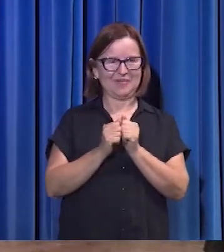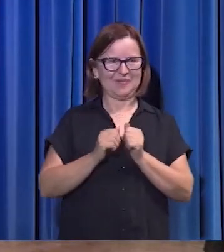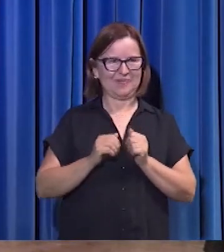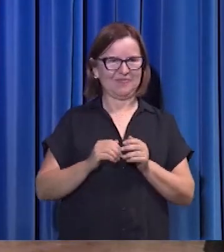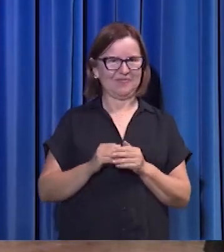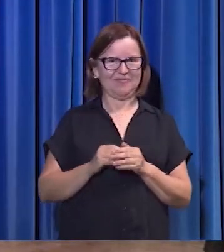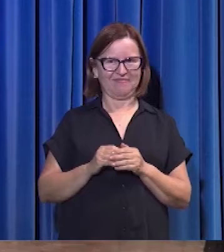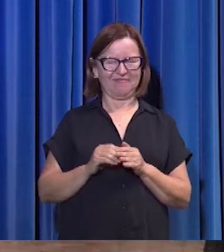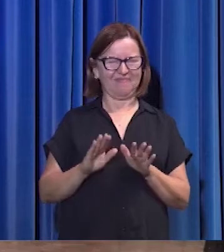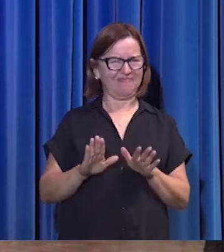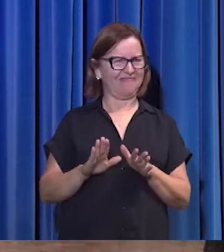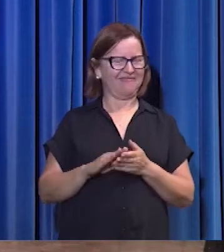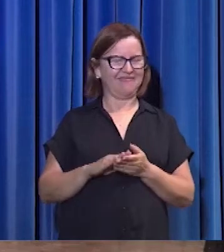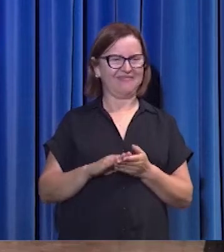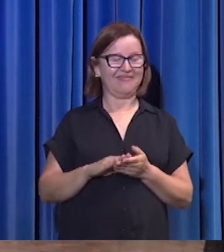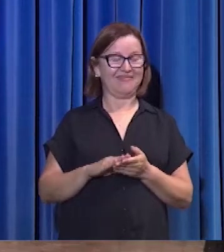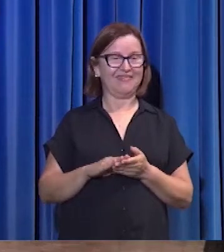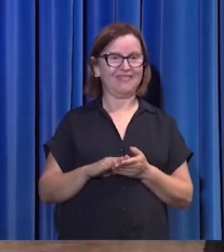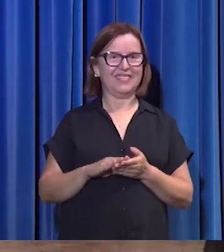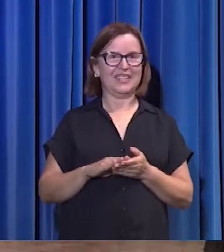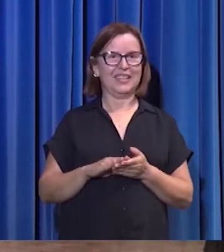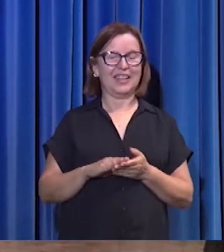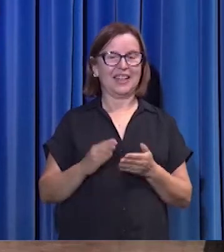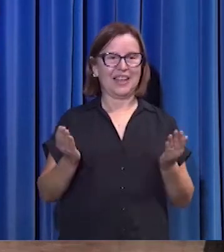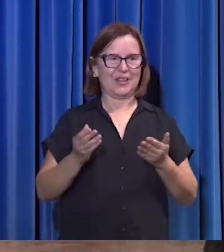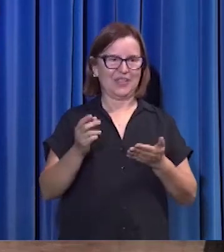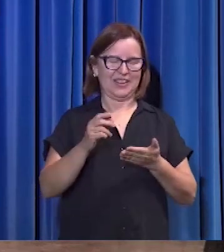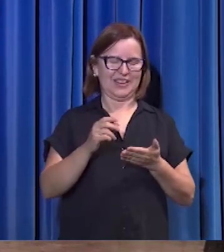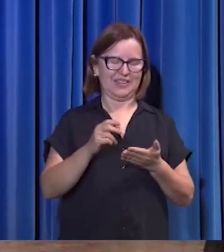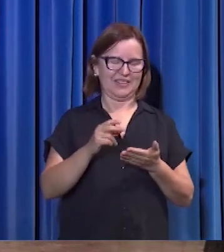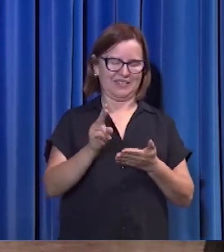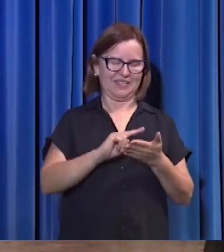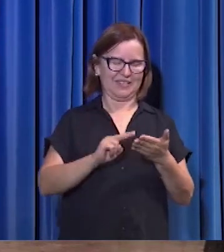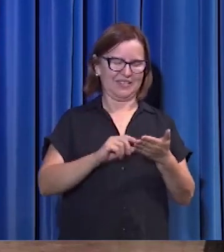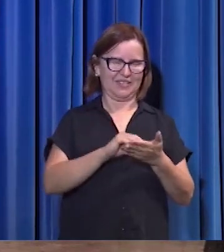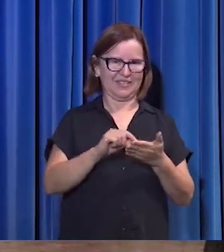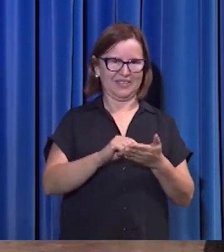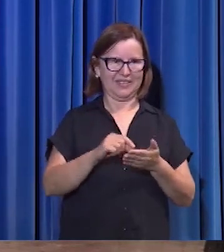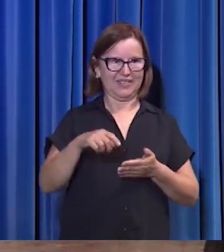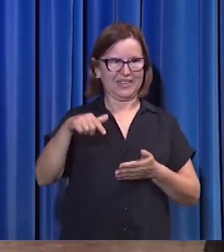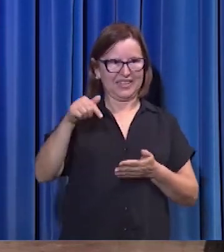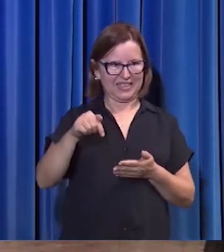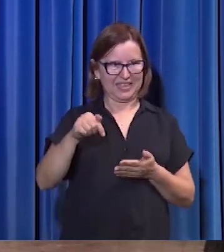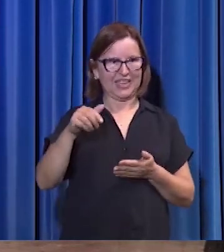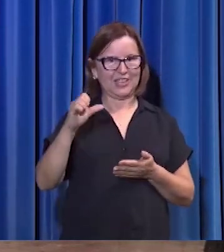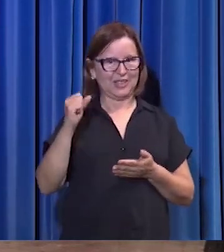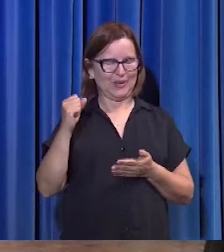a coisa vai ficar muito complexa. Agora vamos ler os versículos 7 e 8.